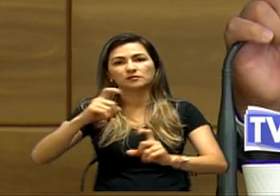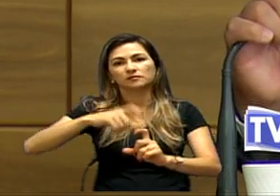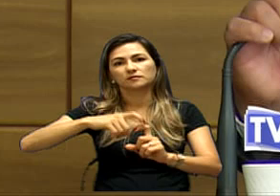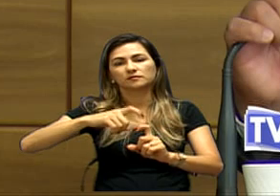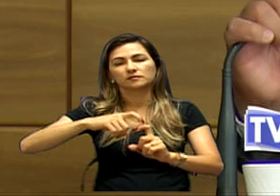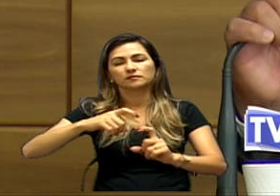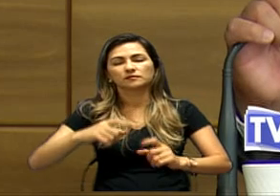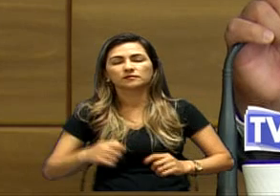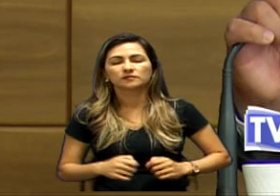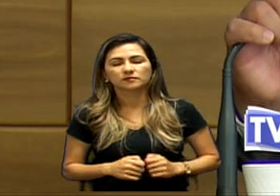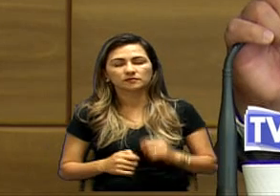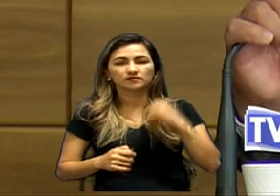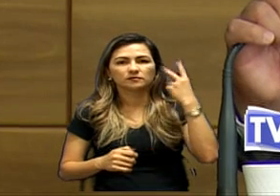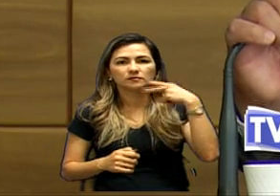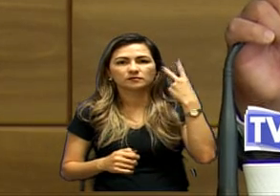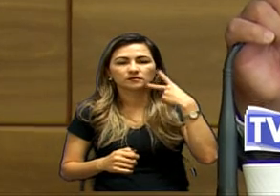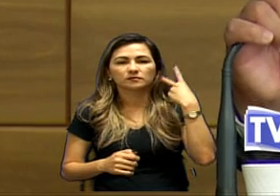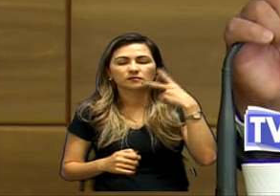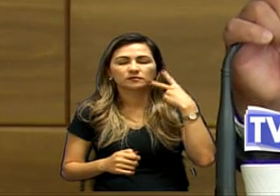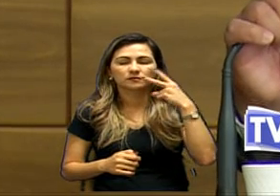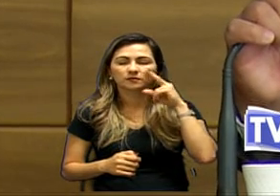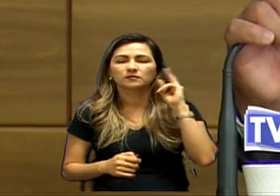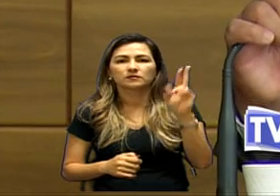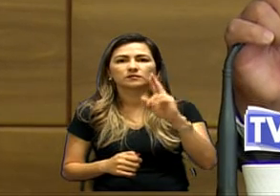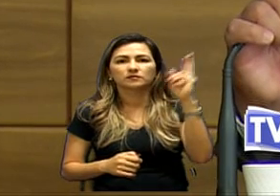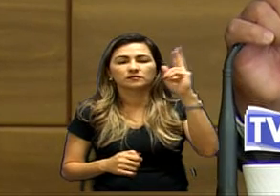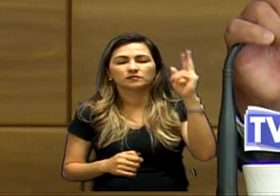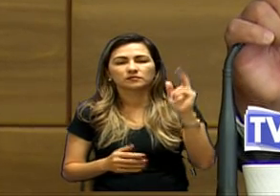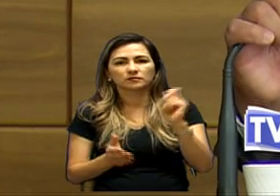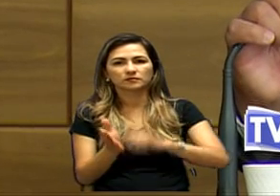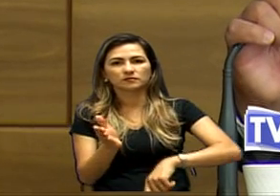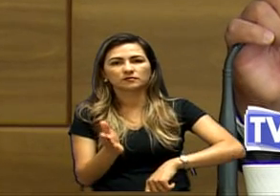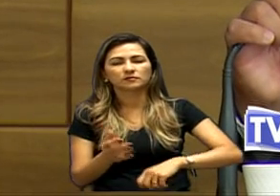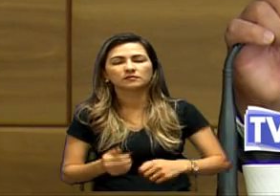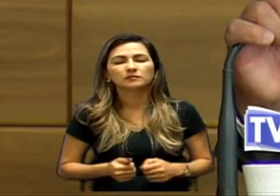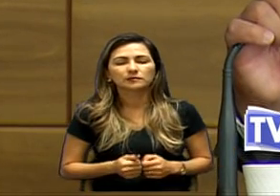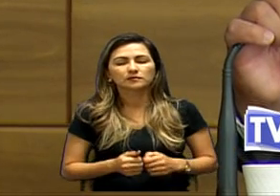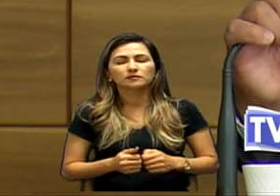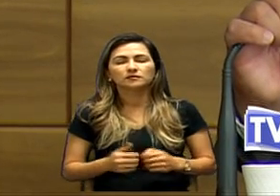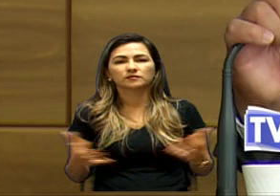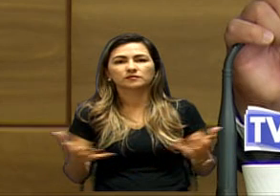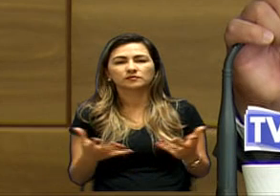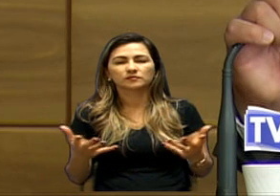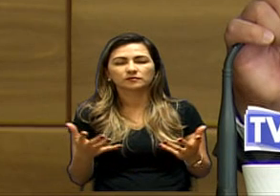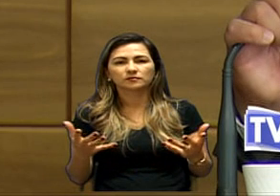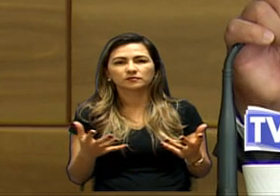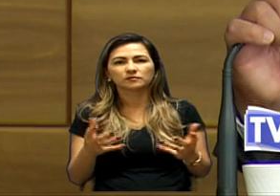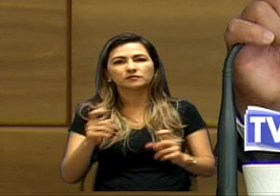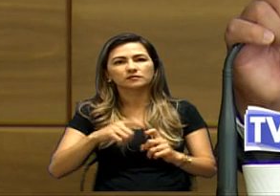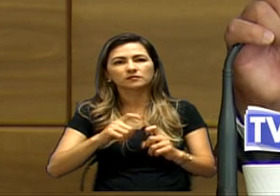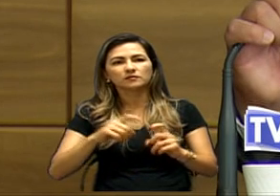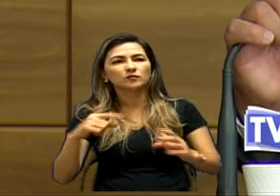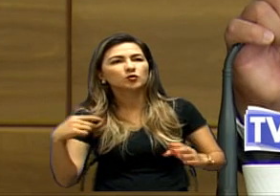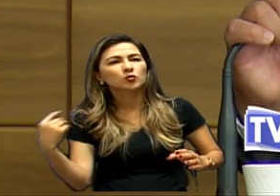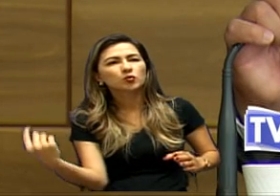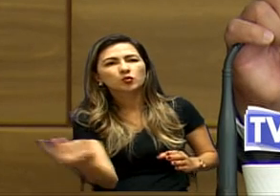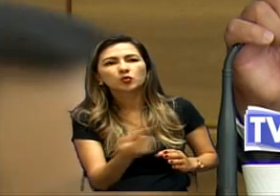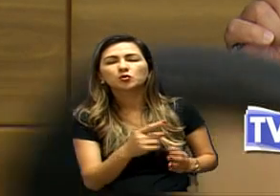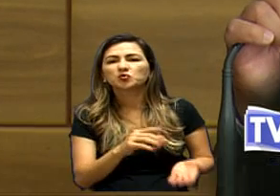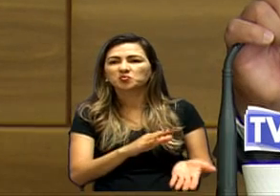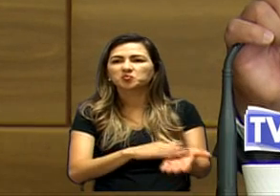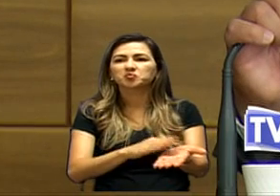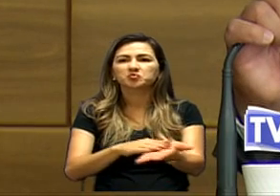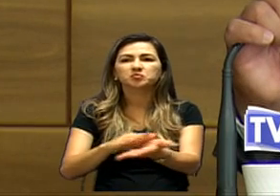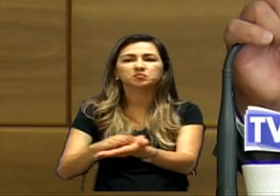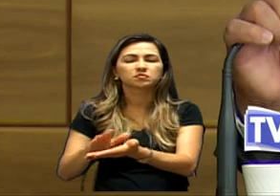outubro. Votos do vereador Rodrigo Manga. Votos e congratulações a todos os médicos por dia do médico, celebrado anualmente em 18 de outubro, pela pessoa do Dr.